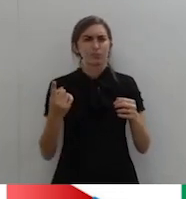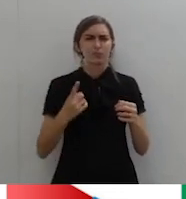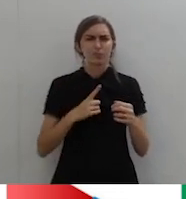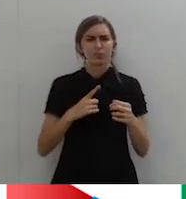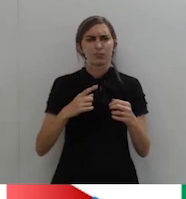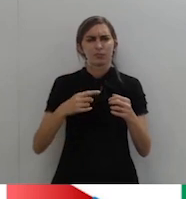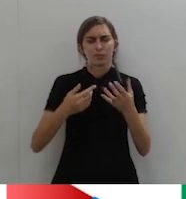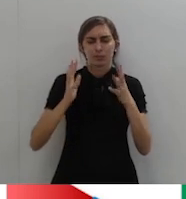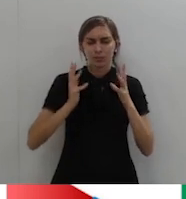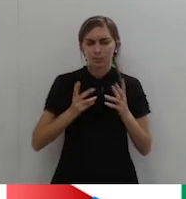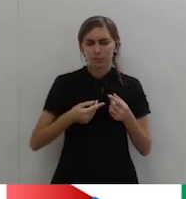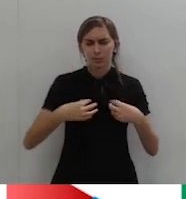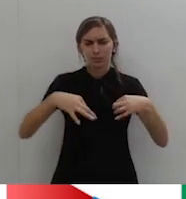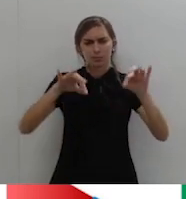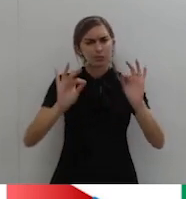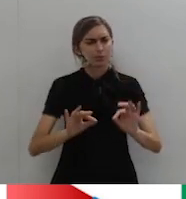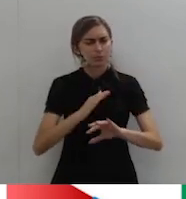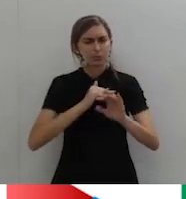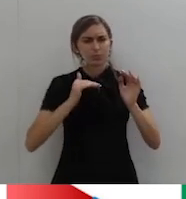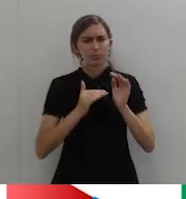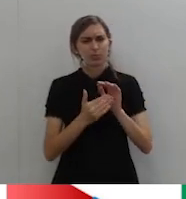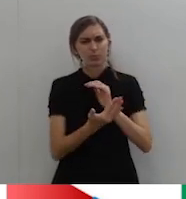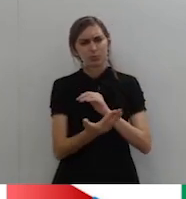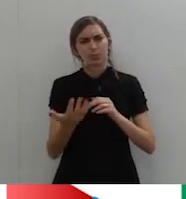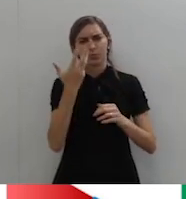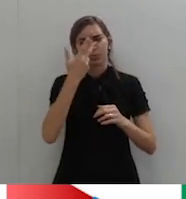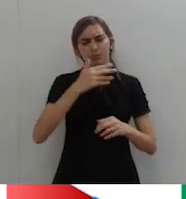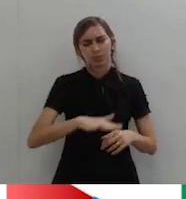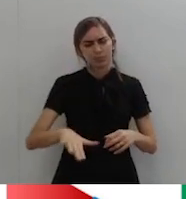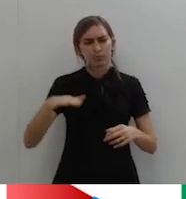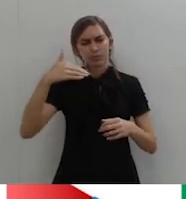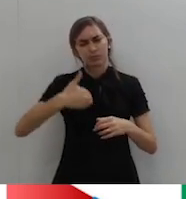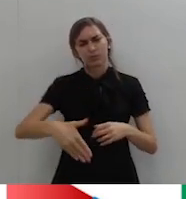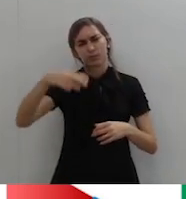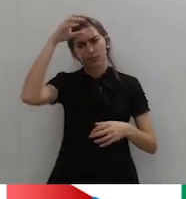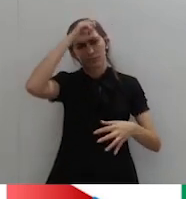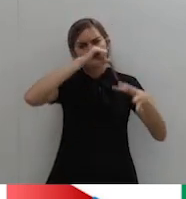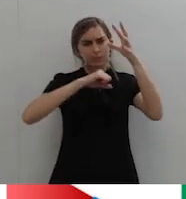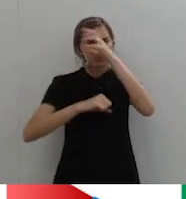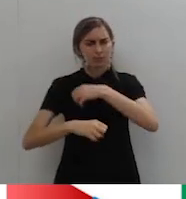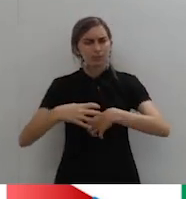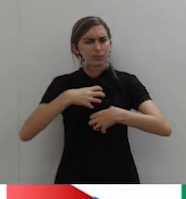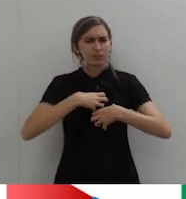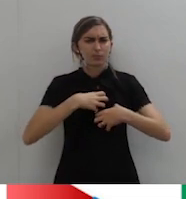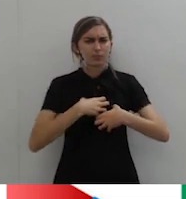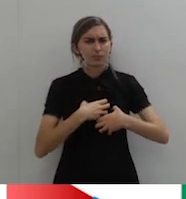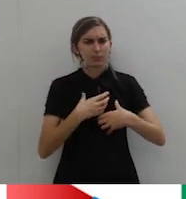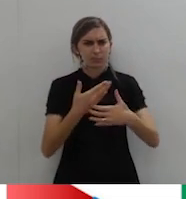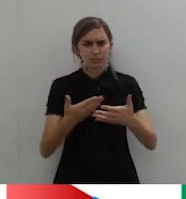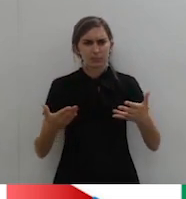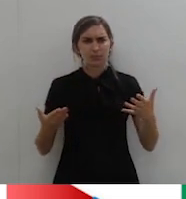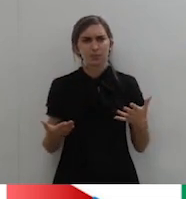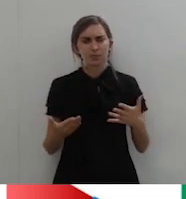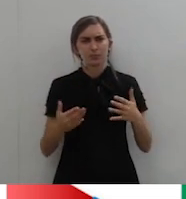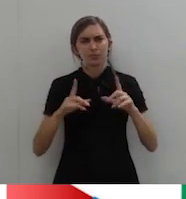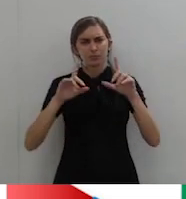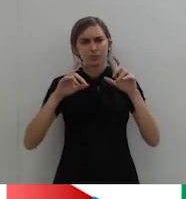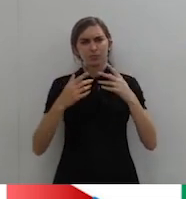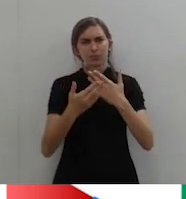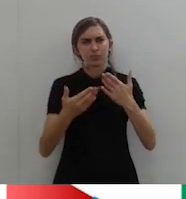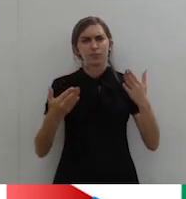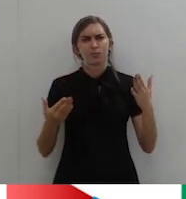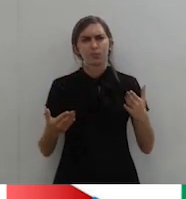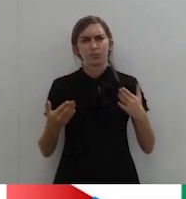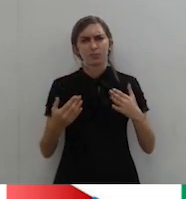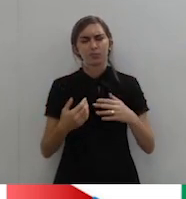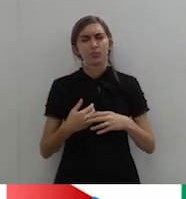vai ter uma flanelinha aí, e tudo isso a criança vai aprendendo pelo sentir, né? A próxima imagem